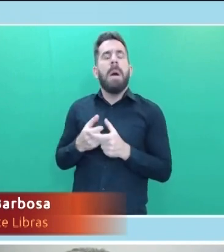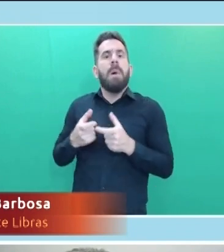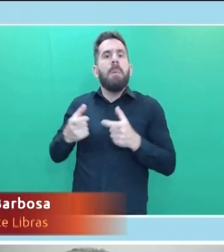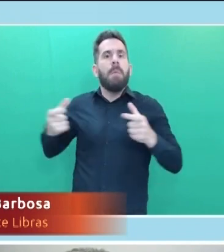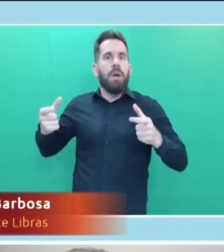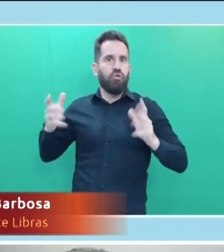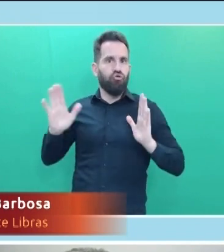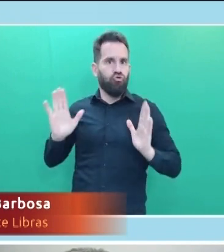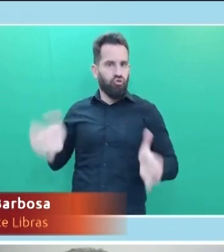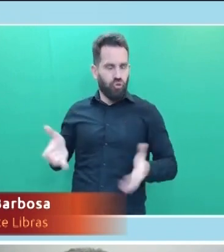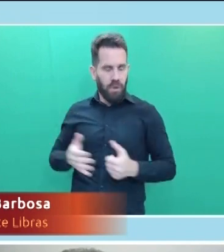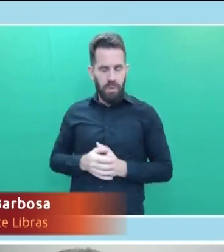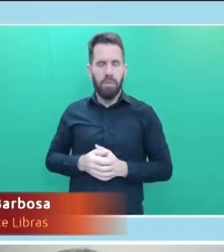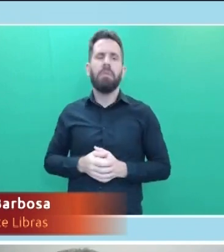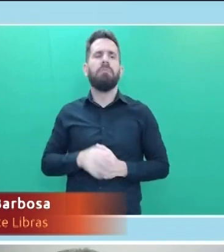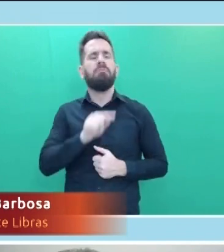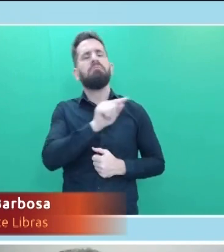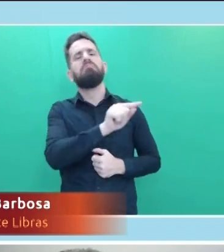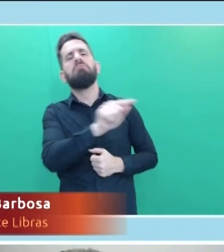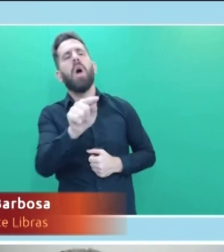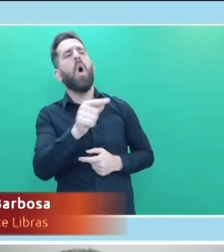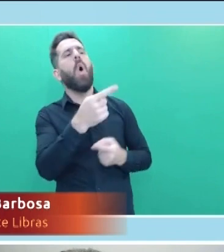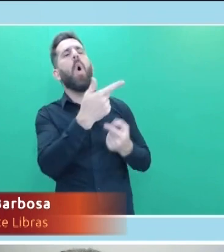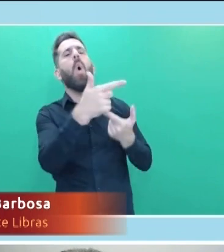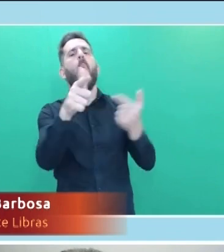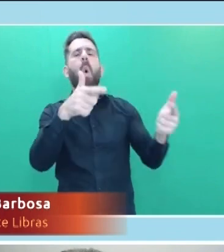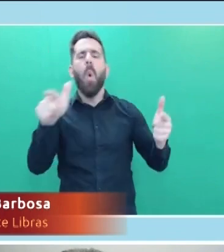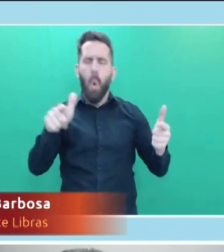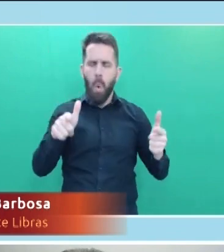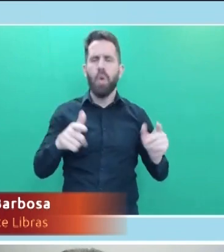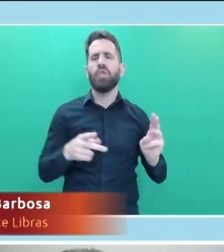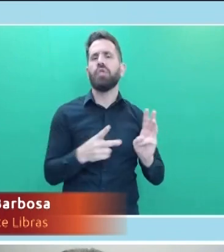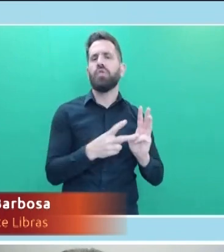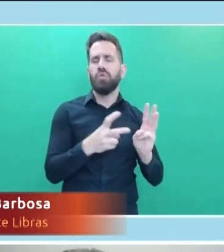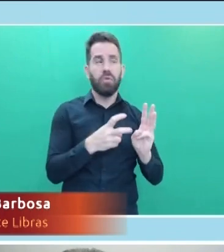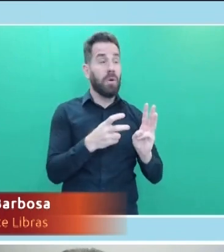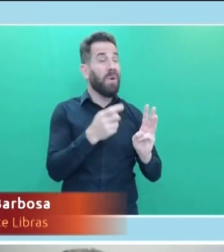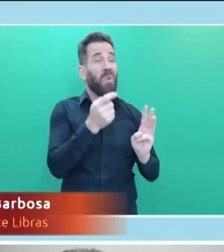E tem alguns indígenas quase extintos, né?